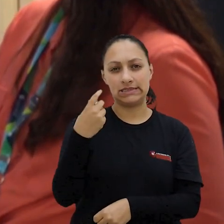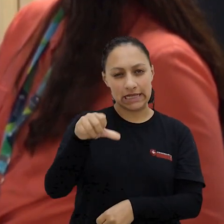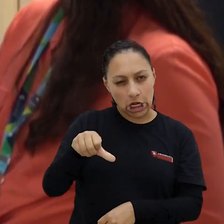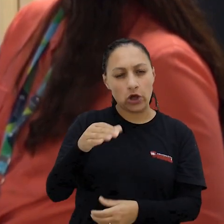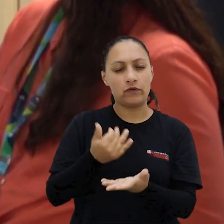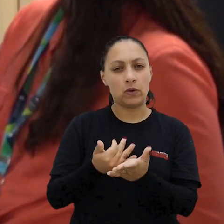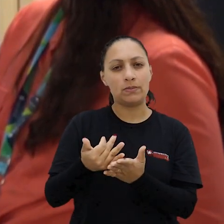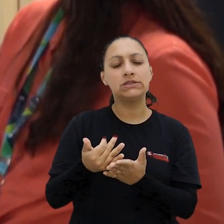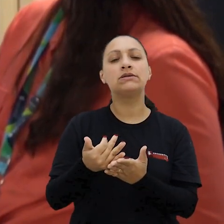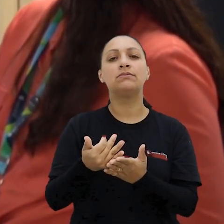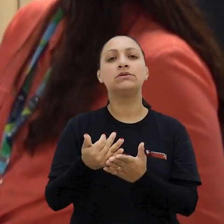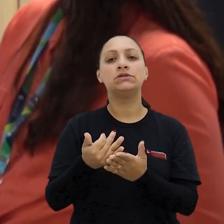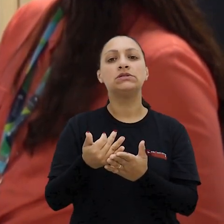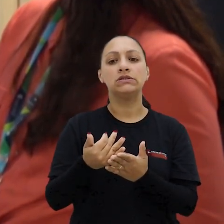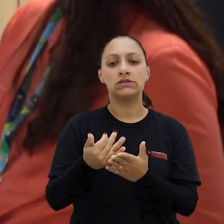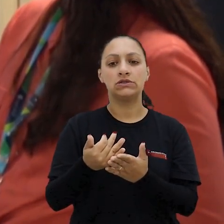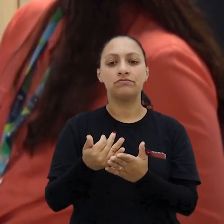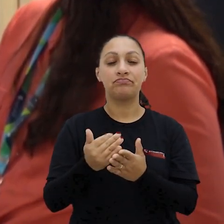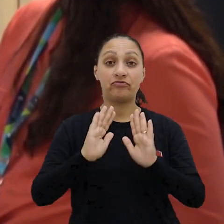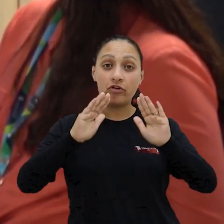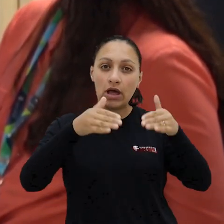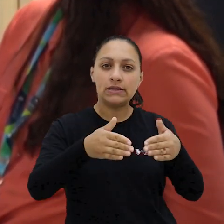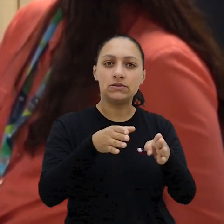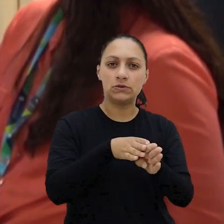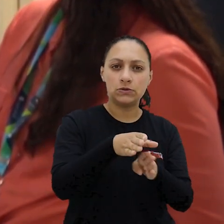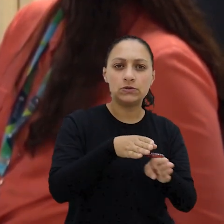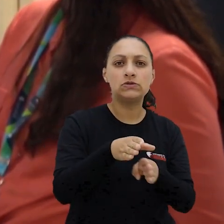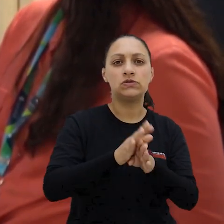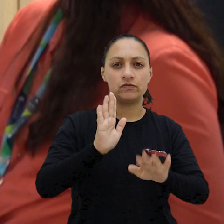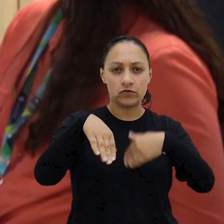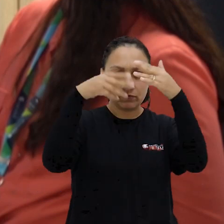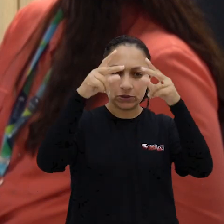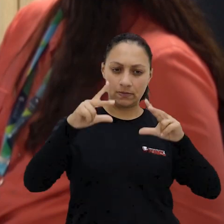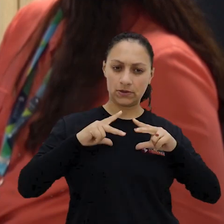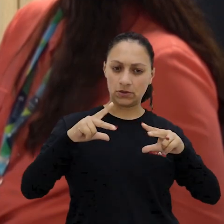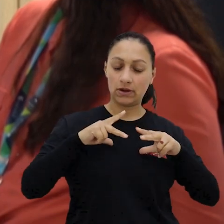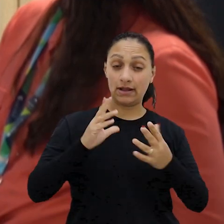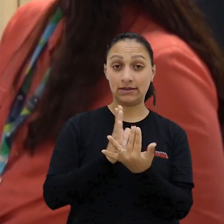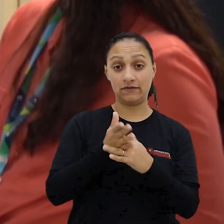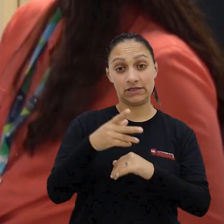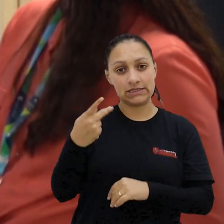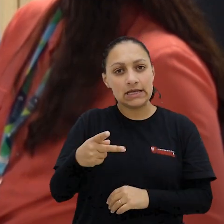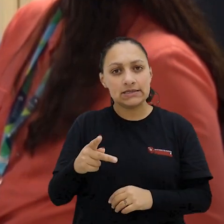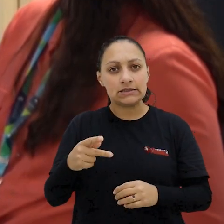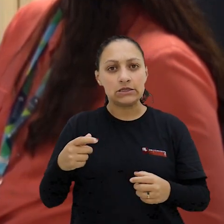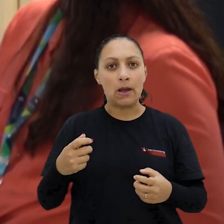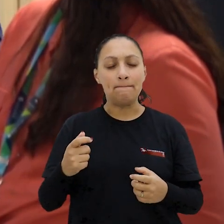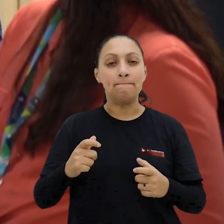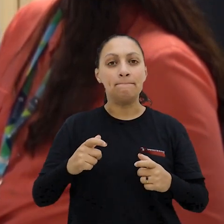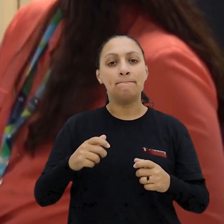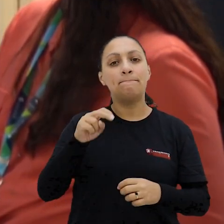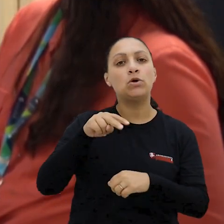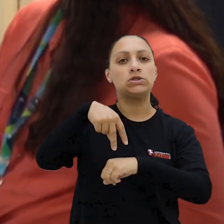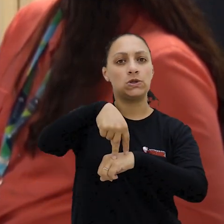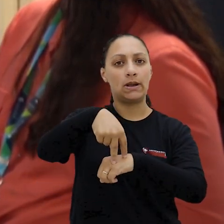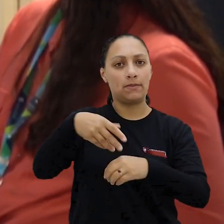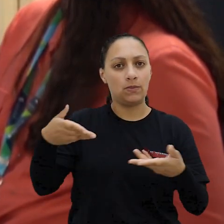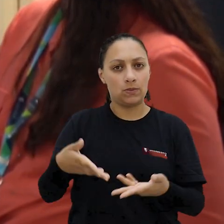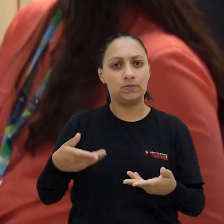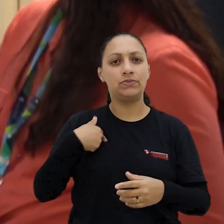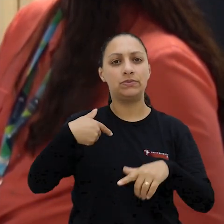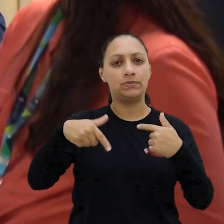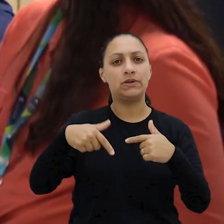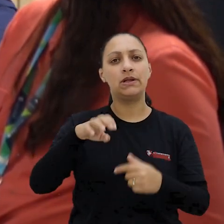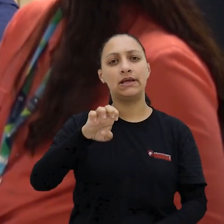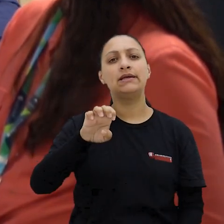de agência de consultoria focada em posicionamento pessoal. E a partir desse posicionamento a gente trabalha muito